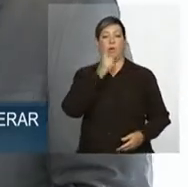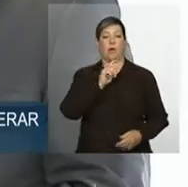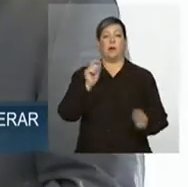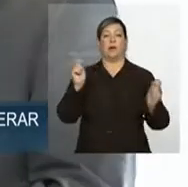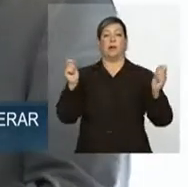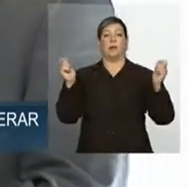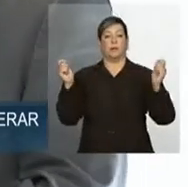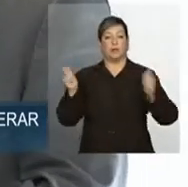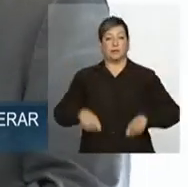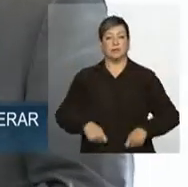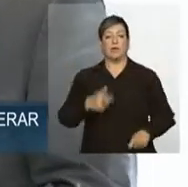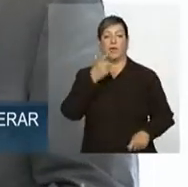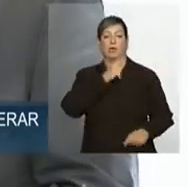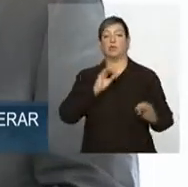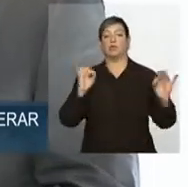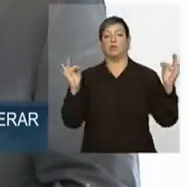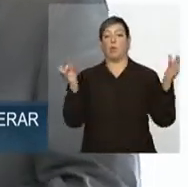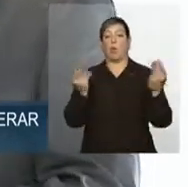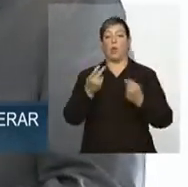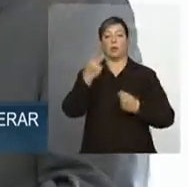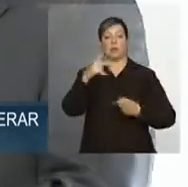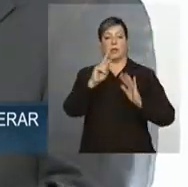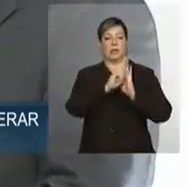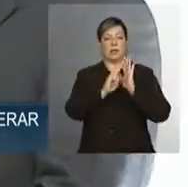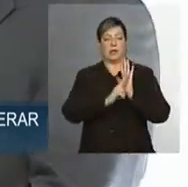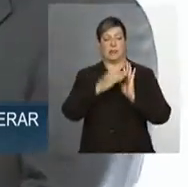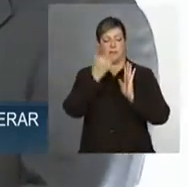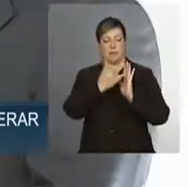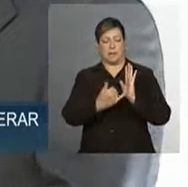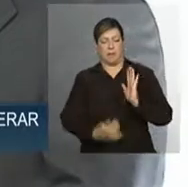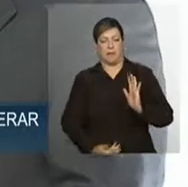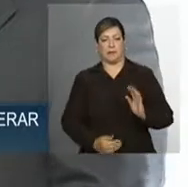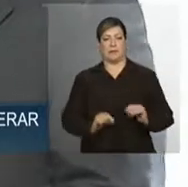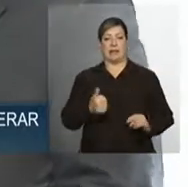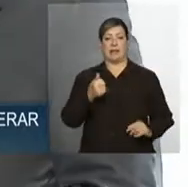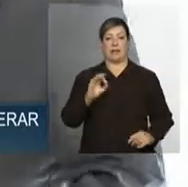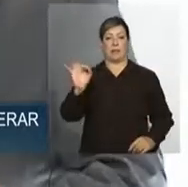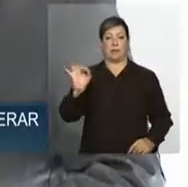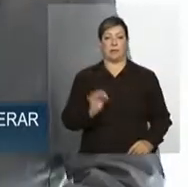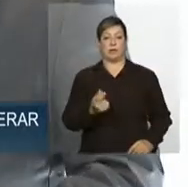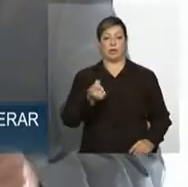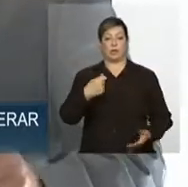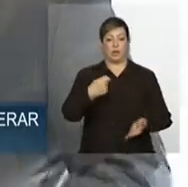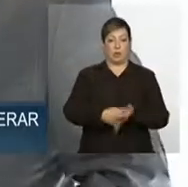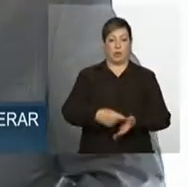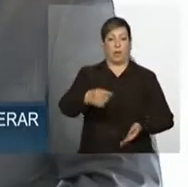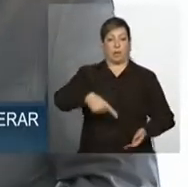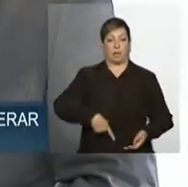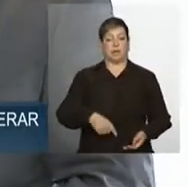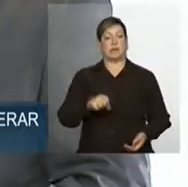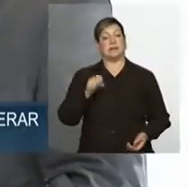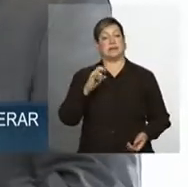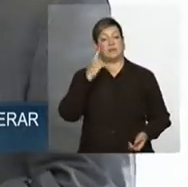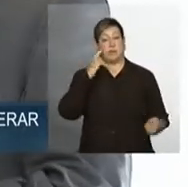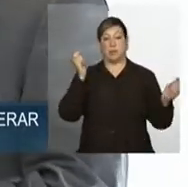possível alcançar todas as suas determinações de 10% cobrado, se possível, menos de